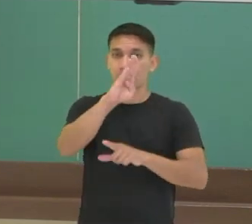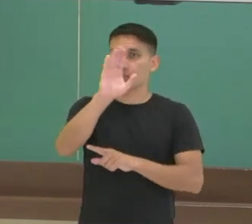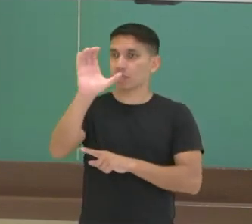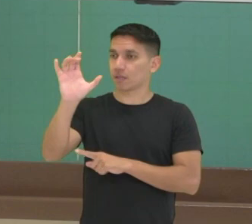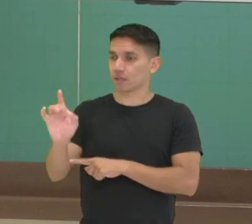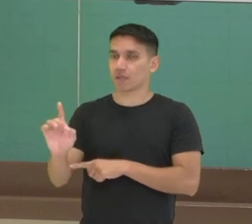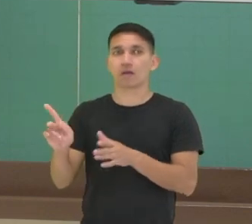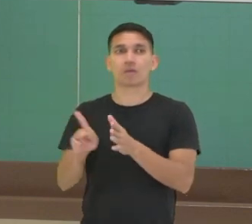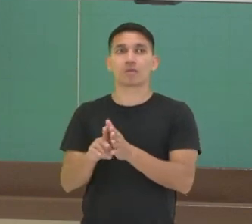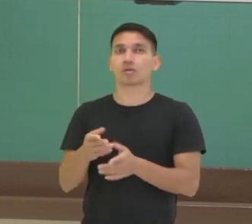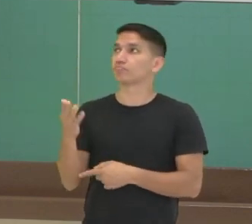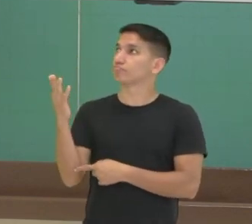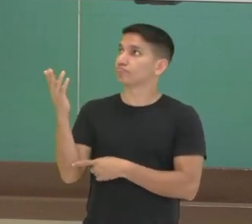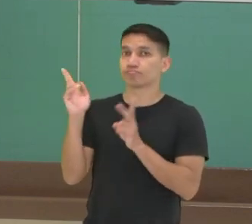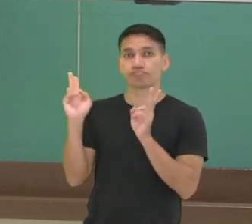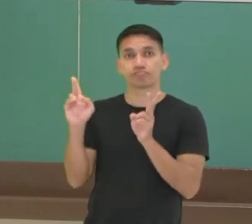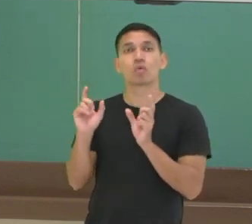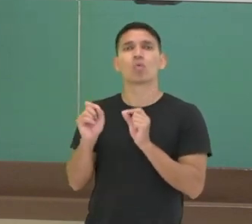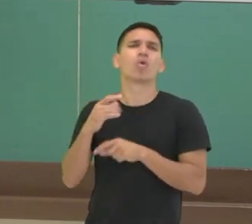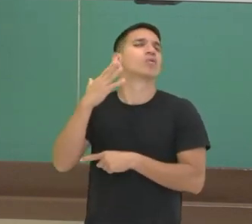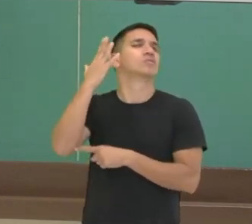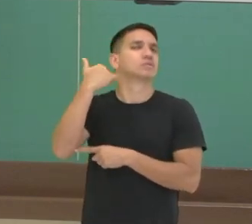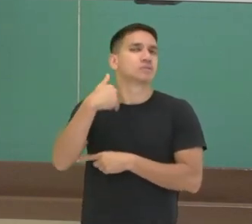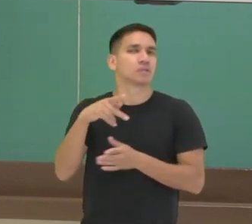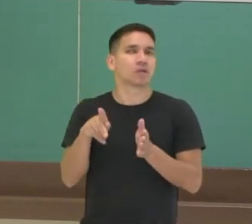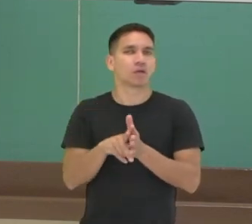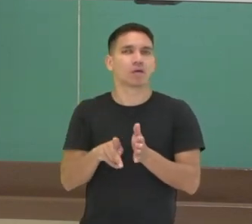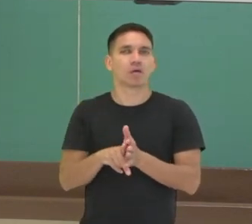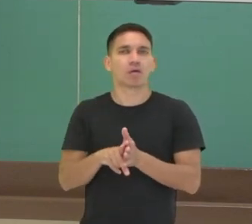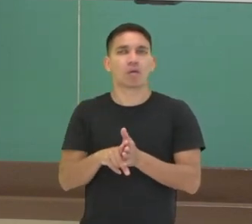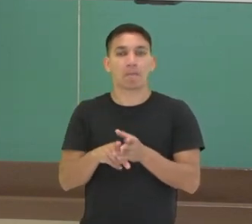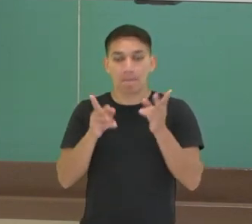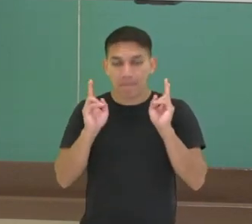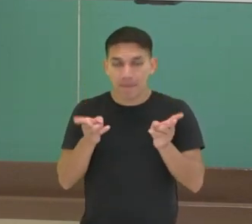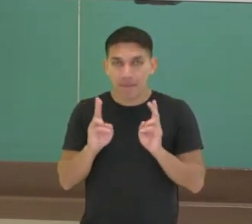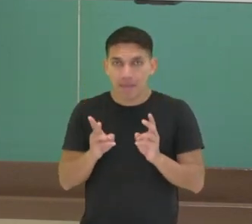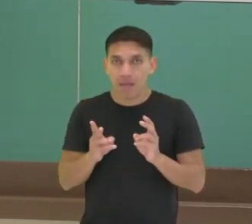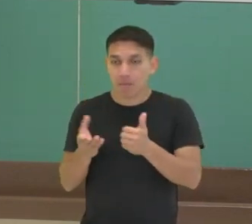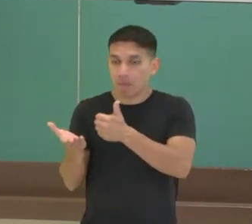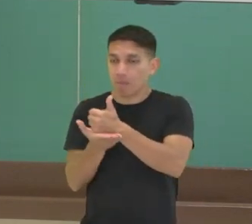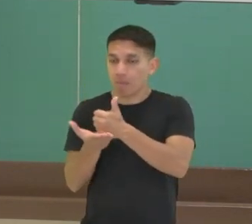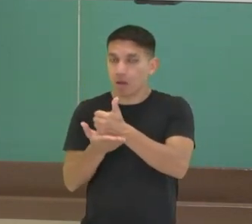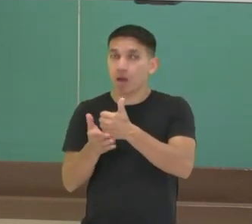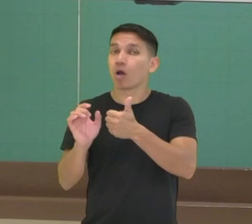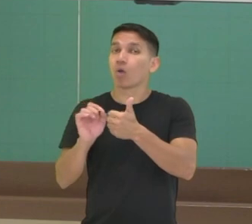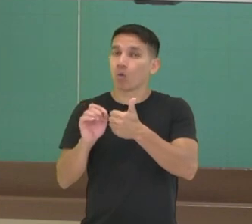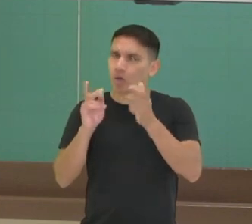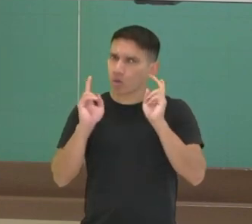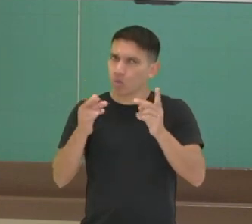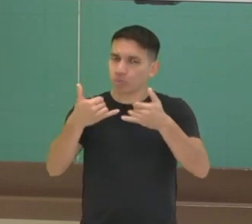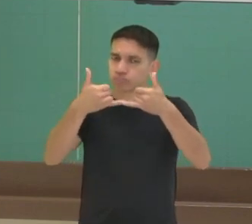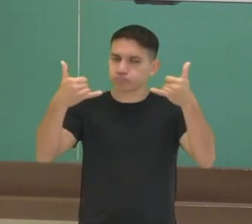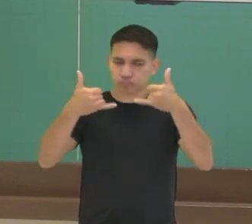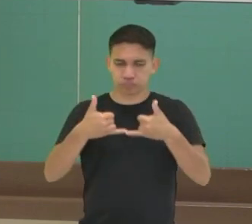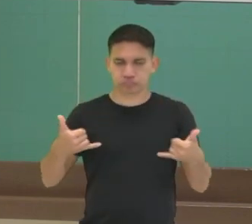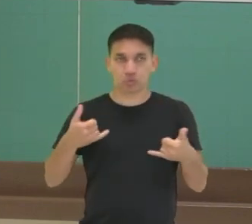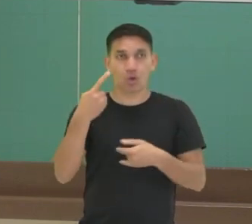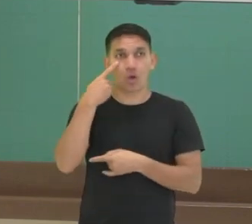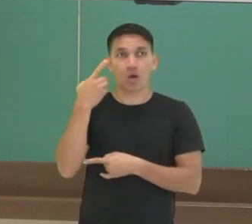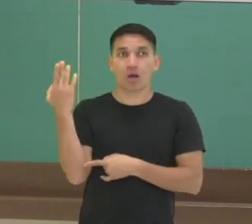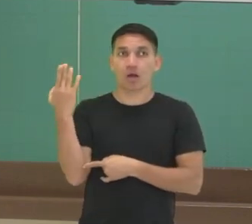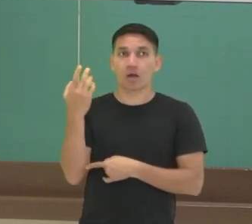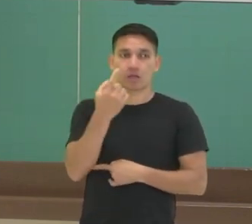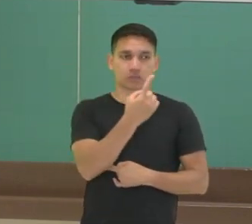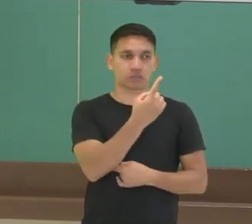cima. O que eu sei? Que os ângulos da mesma base são da mesma medida. 115,